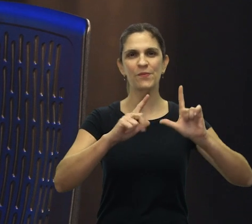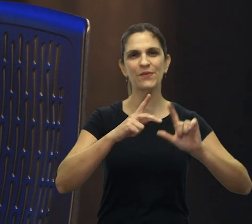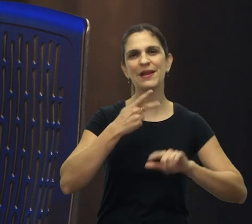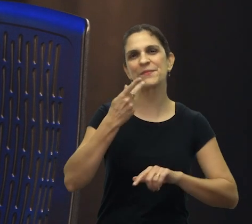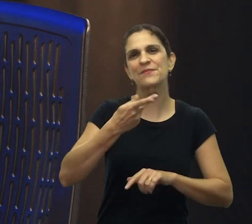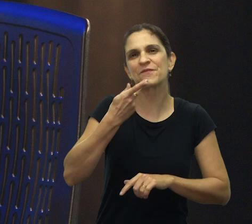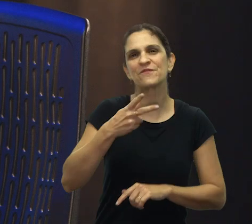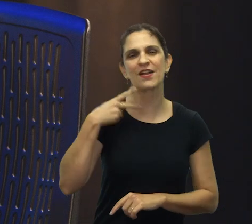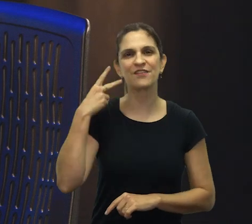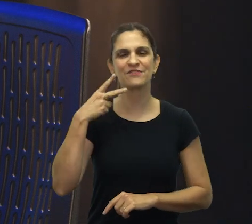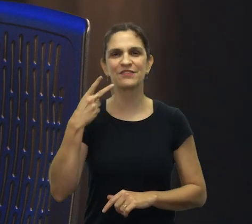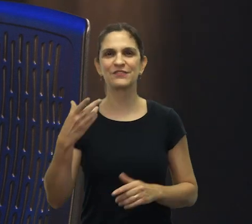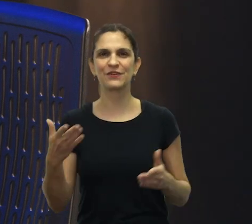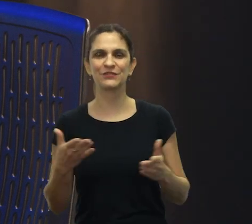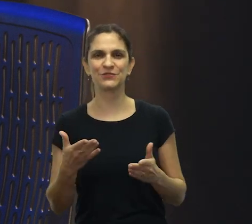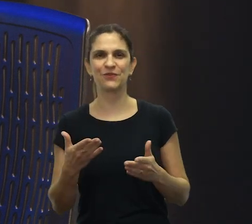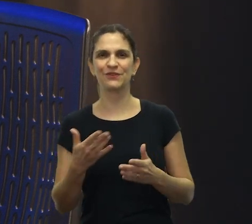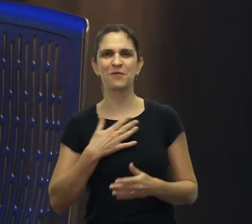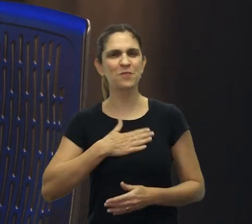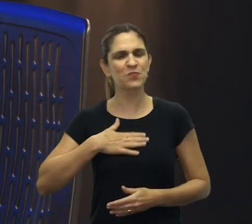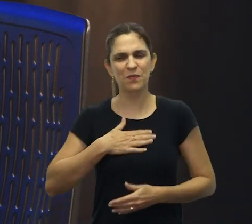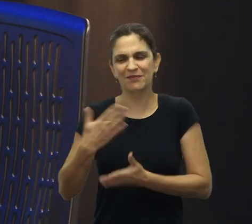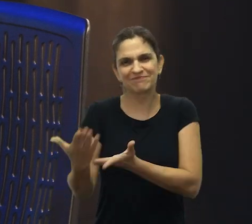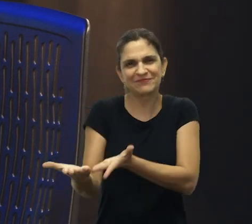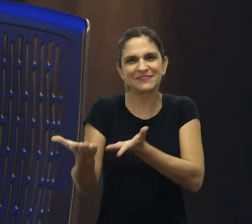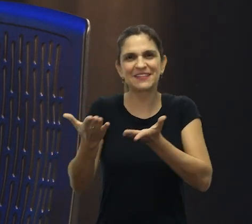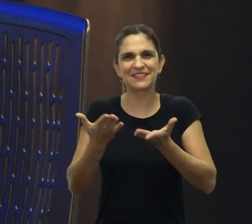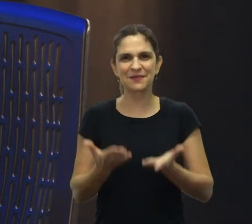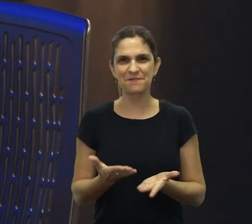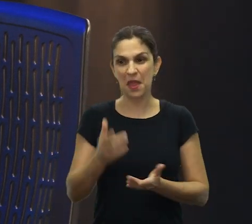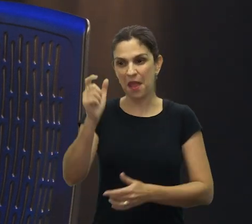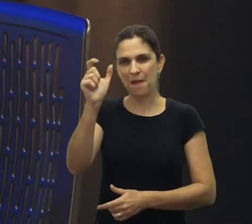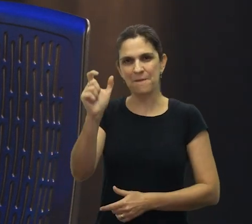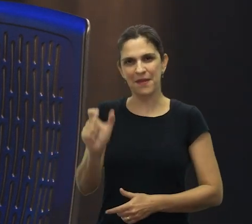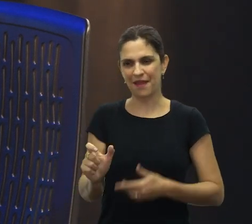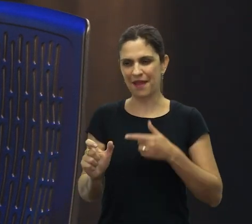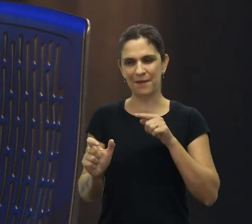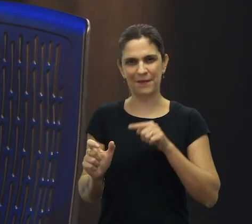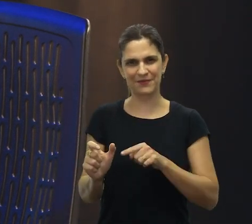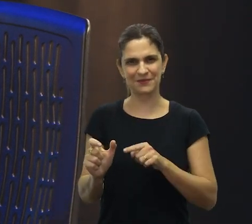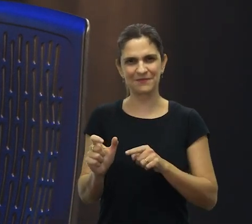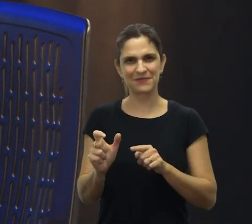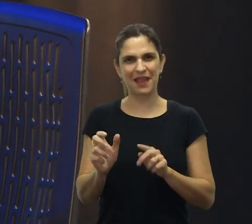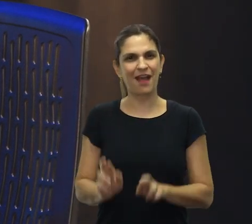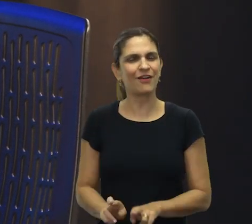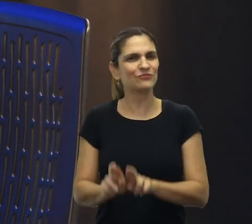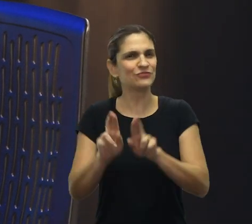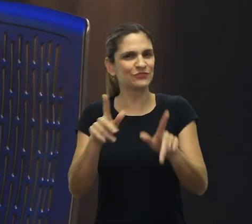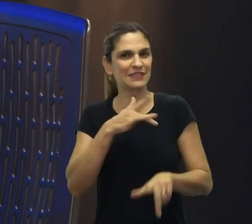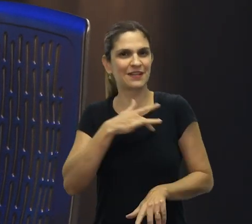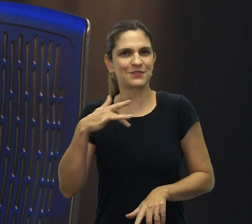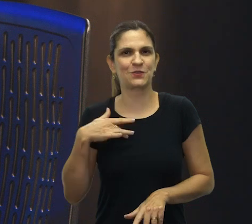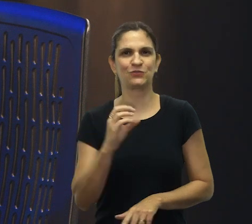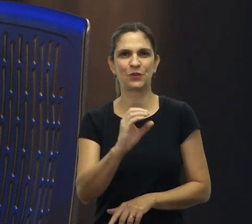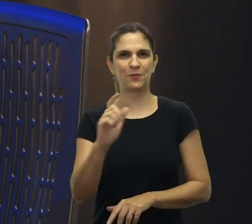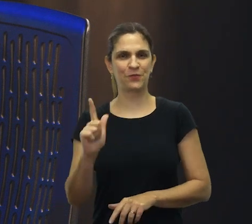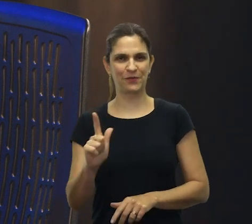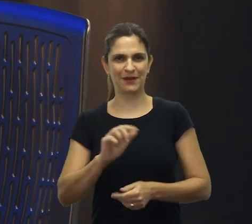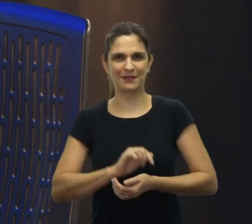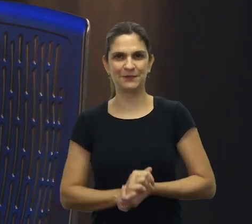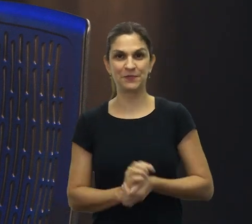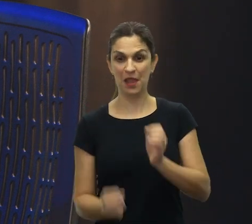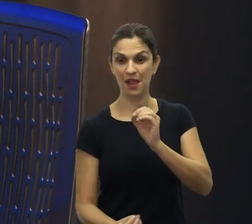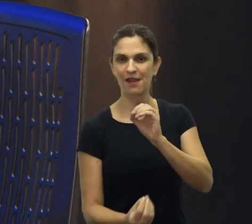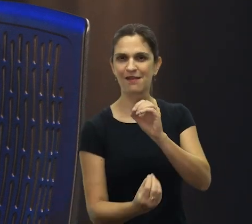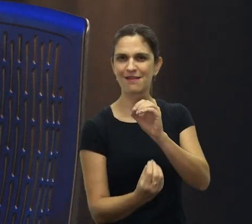No Fala Vereador de hoje, eu tenho o prazer de receber alguém que tem feito a diferença na saúde de Campo Grande. Ele